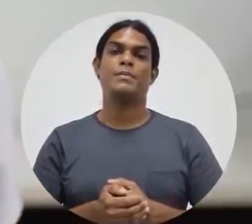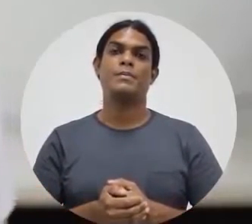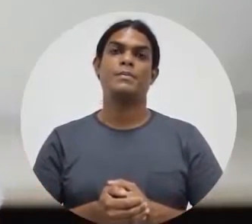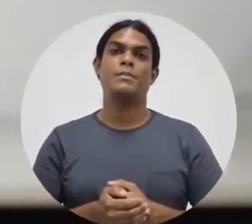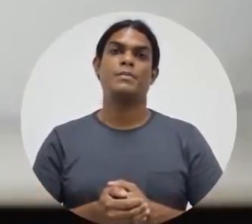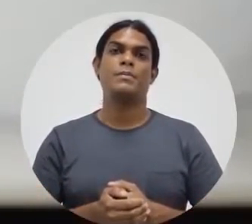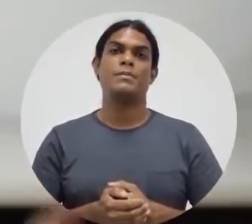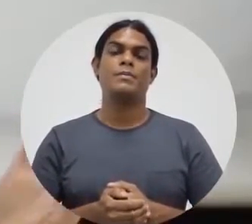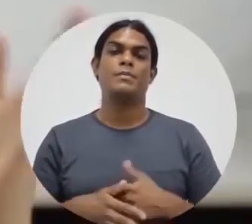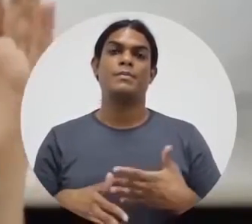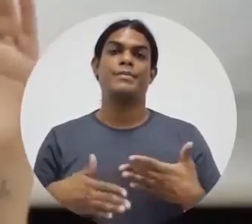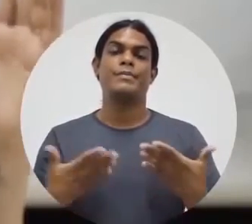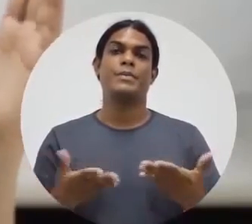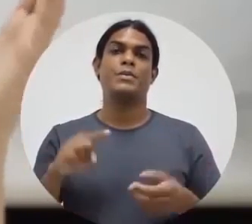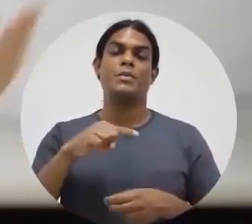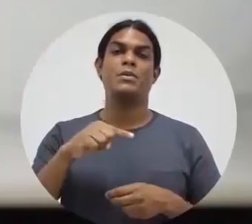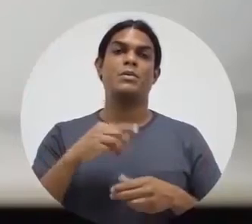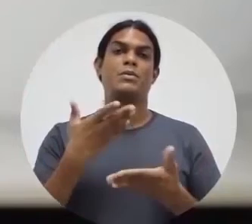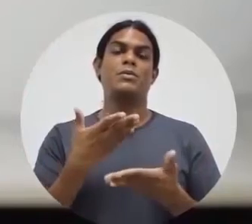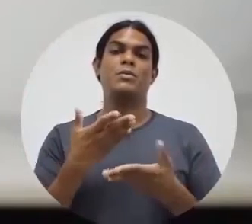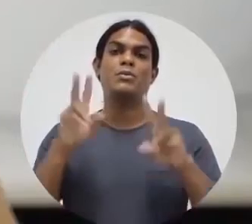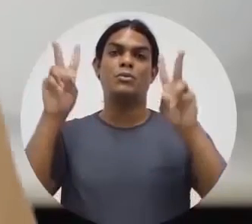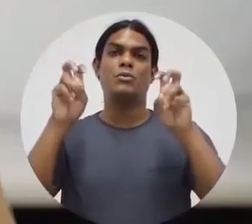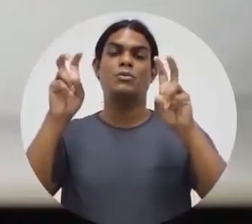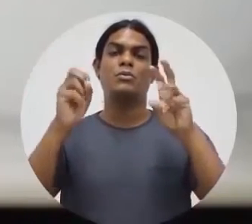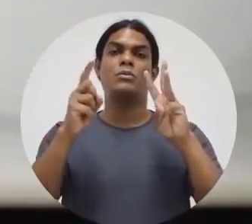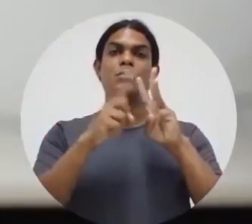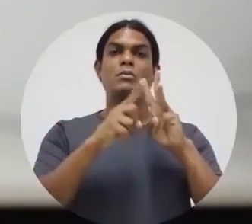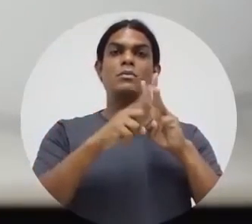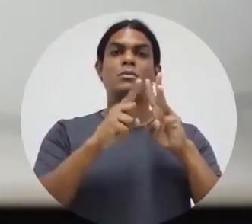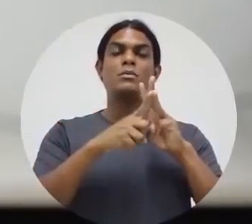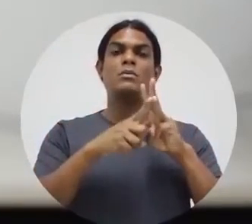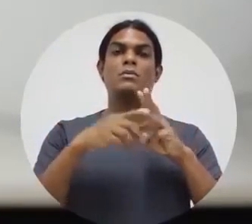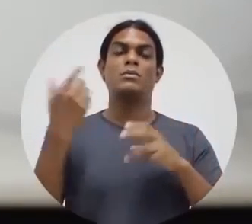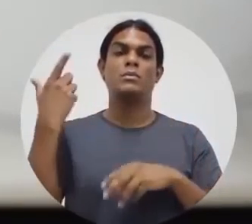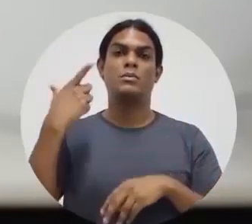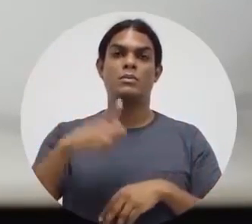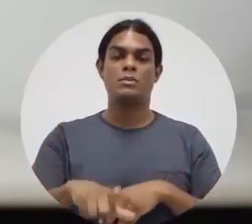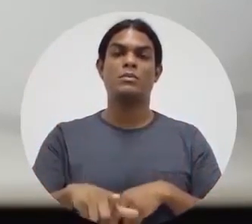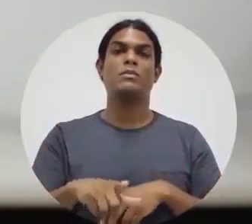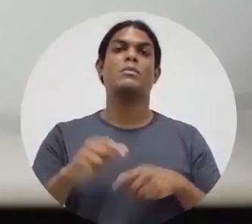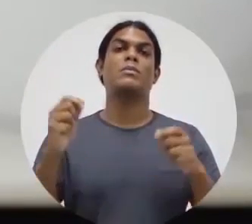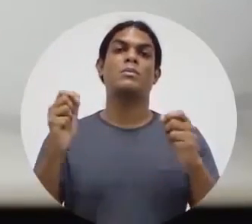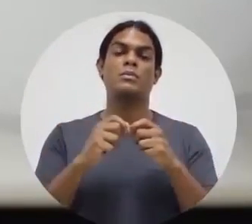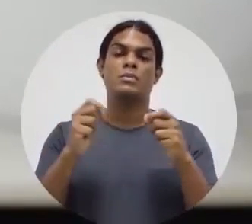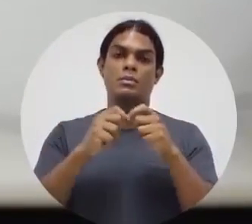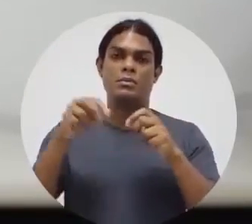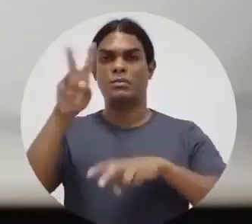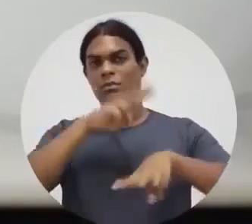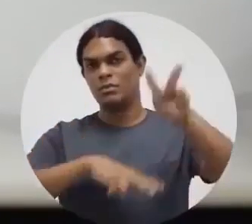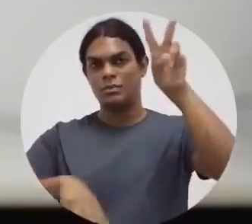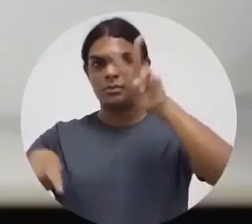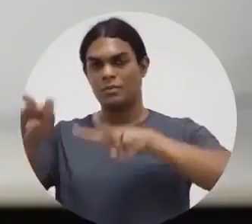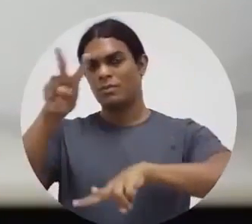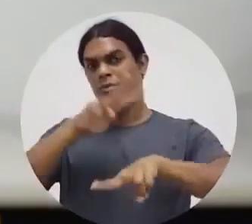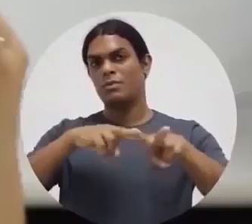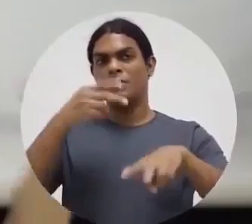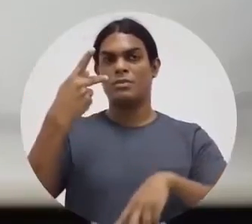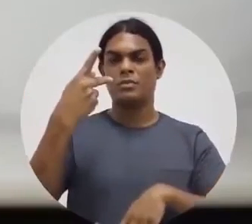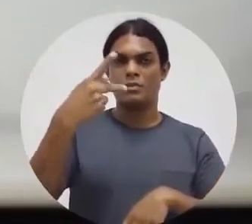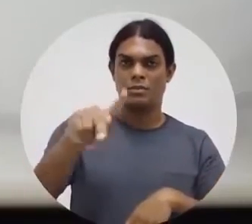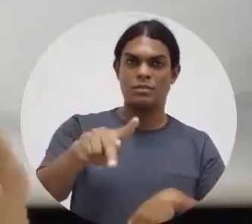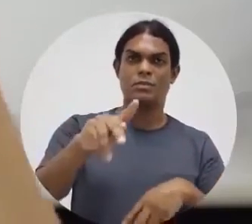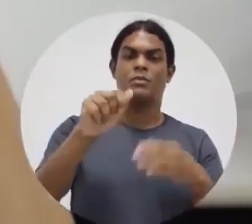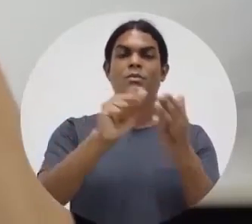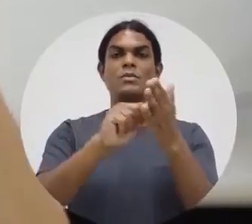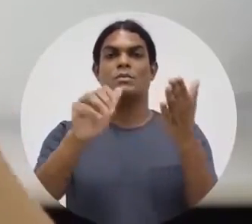as considerações sobre a competência número 3. De novo, sempre recomendando, façam uma análise do